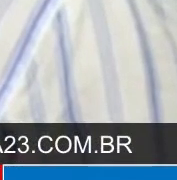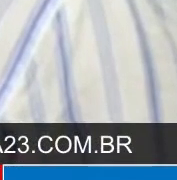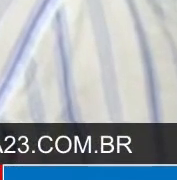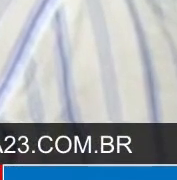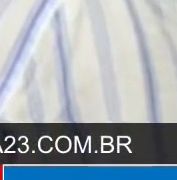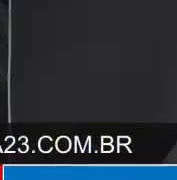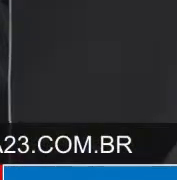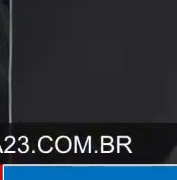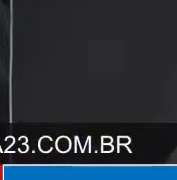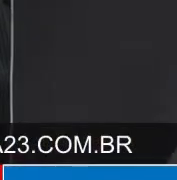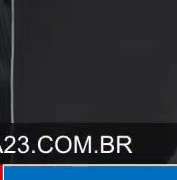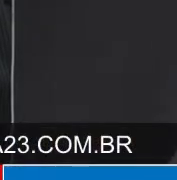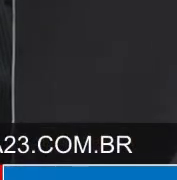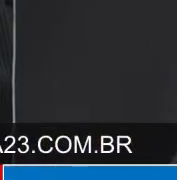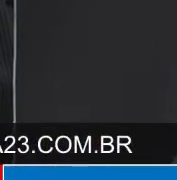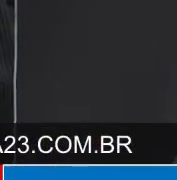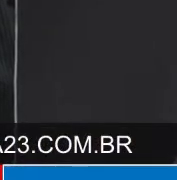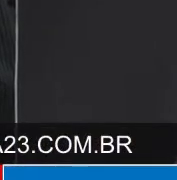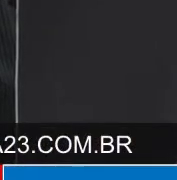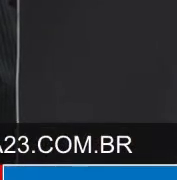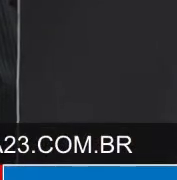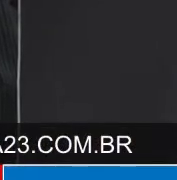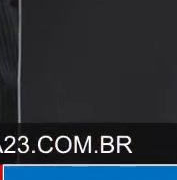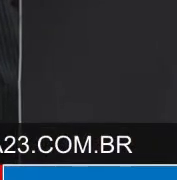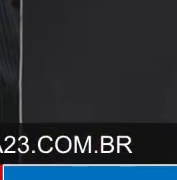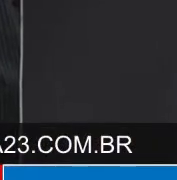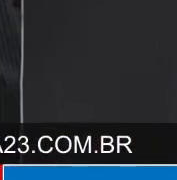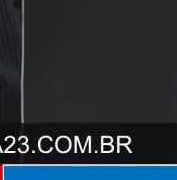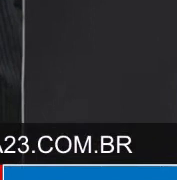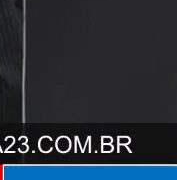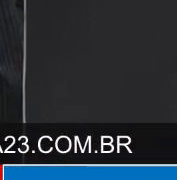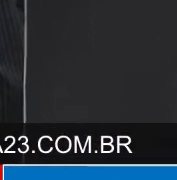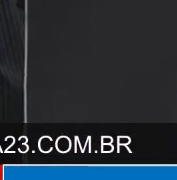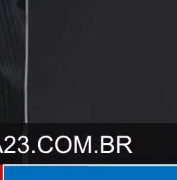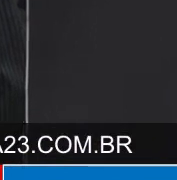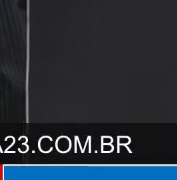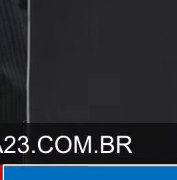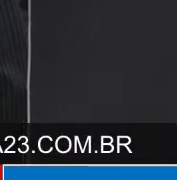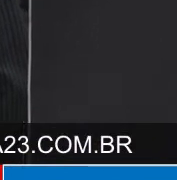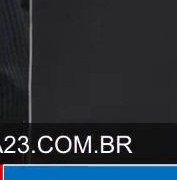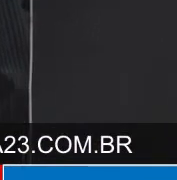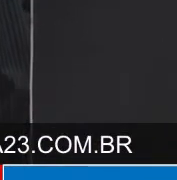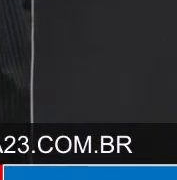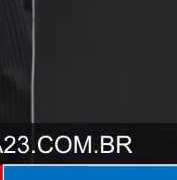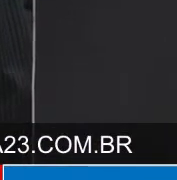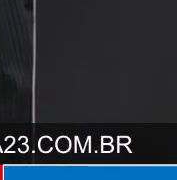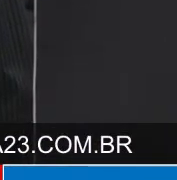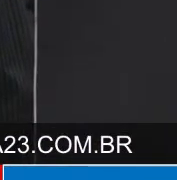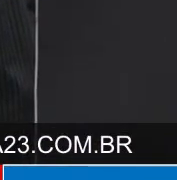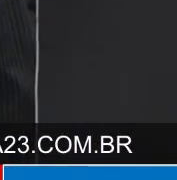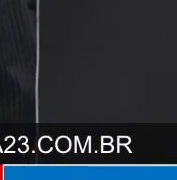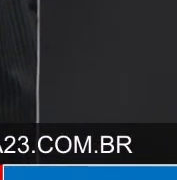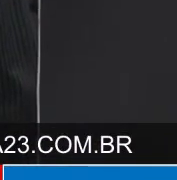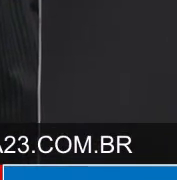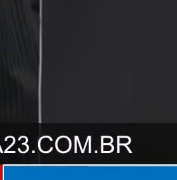O Último Adeus a Roberto Dinamite e a matéria especial aqui no JR23. Vamos acompanhar o adeus a um dos maiores craques do